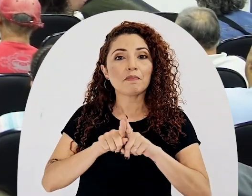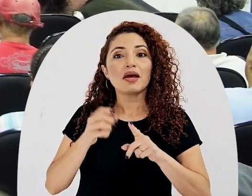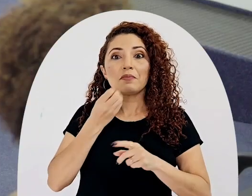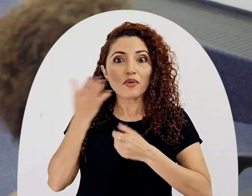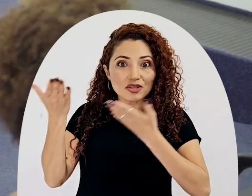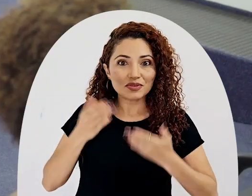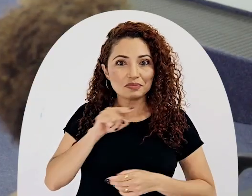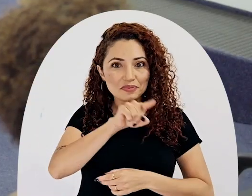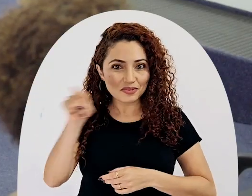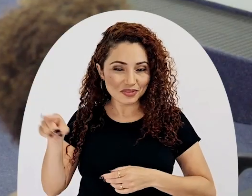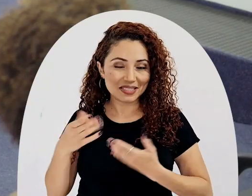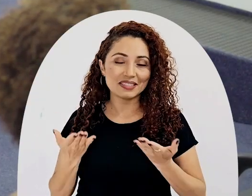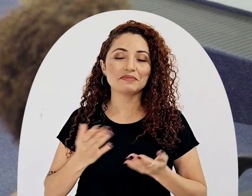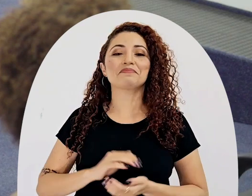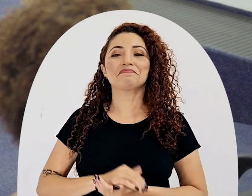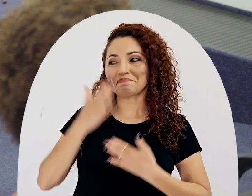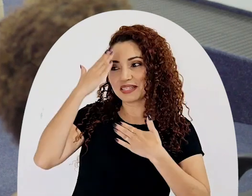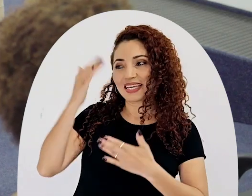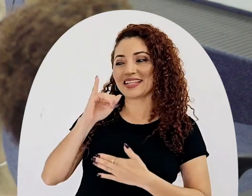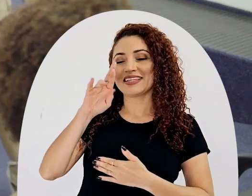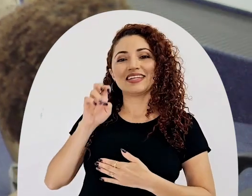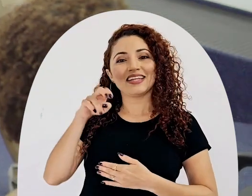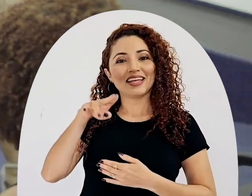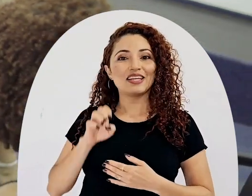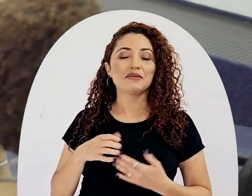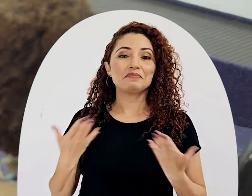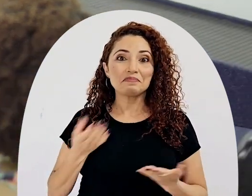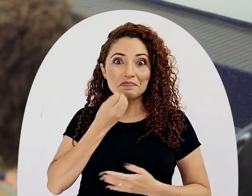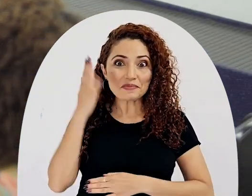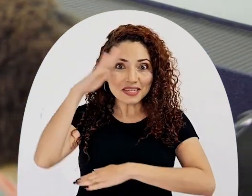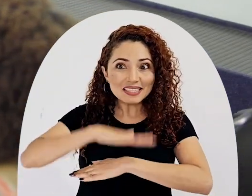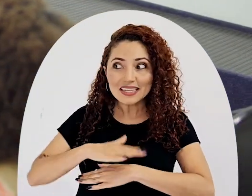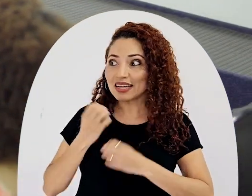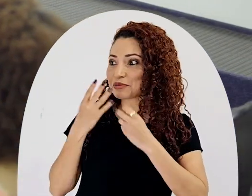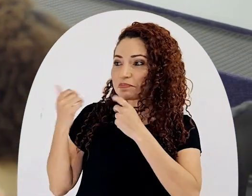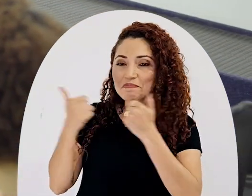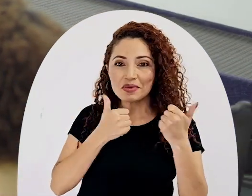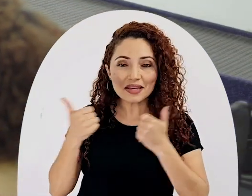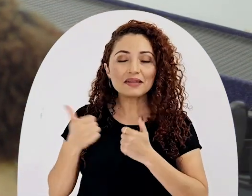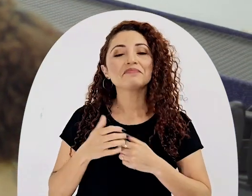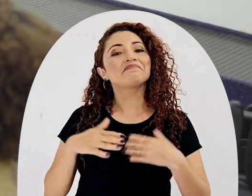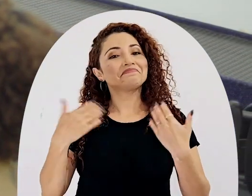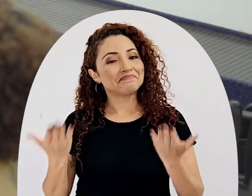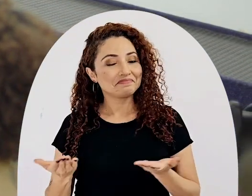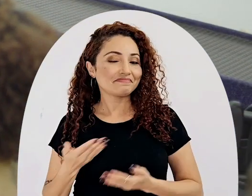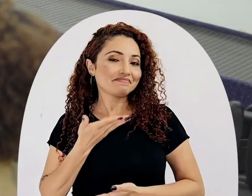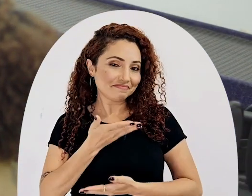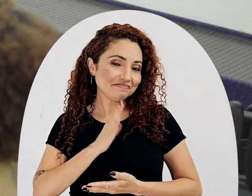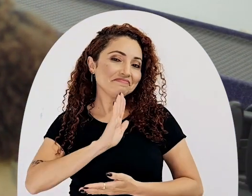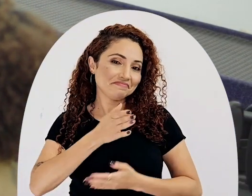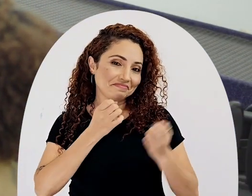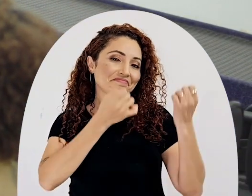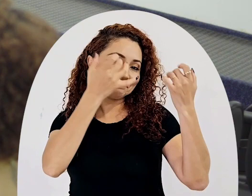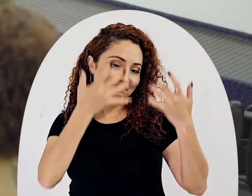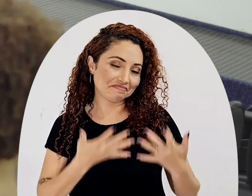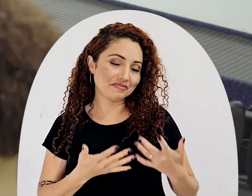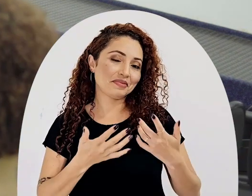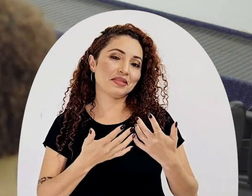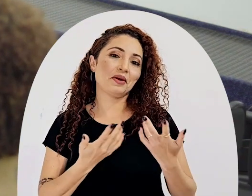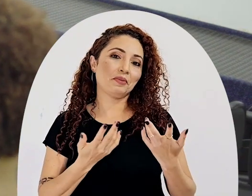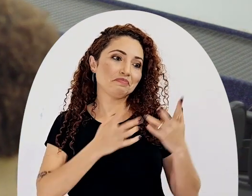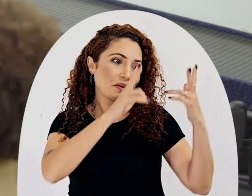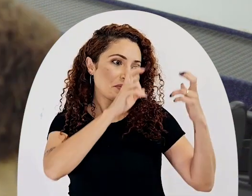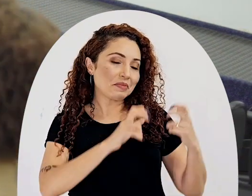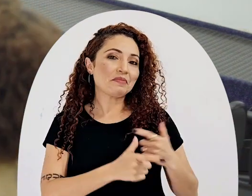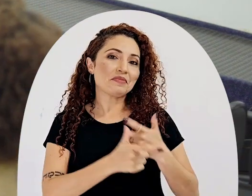vocês. Obrigada, Irene. Boa tarde, tudo bem? Então, ela já falou, né, a maioria das coisas,